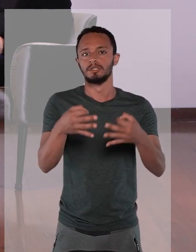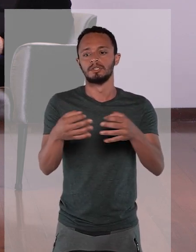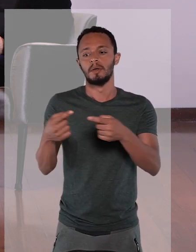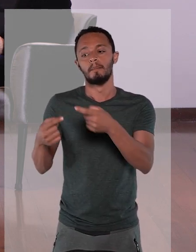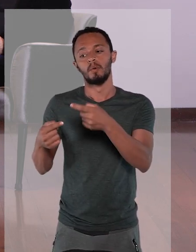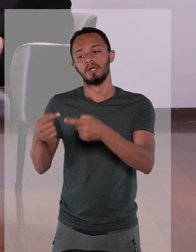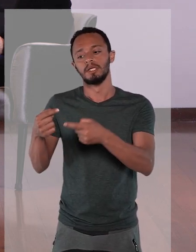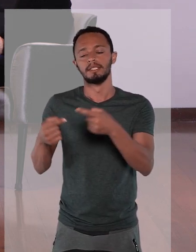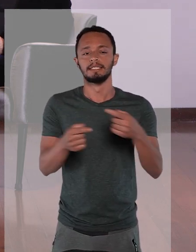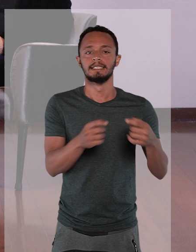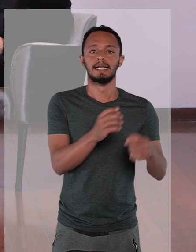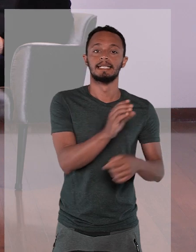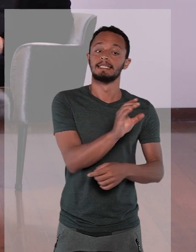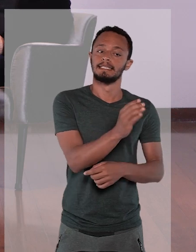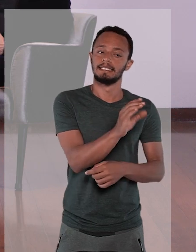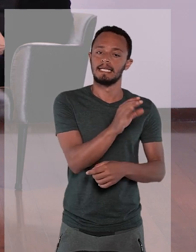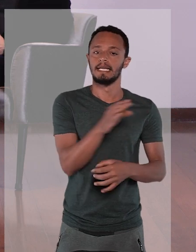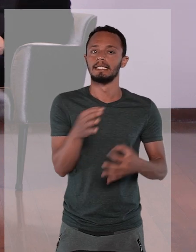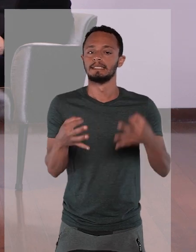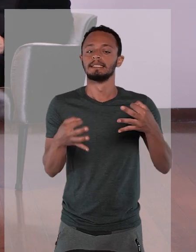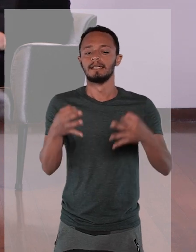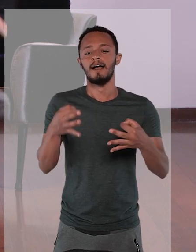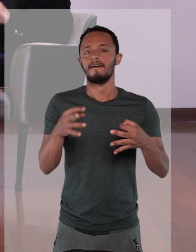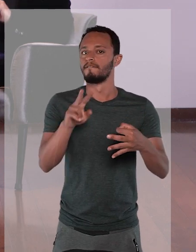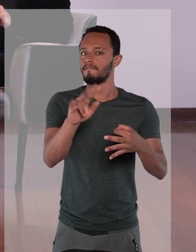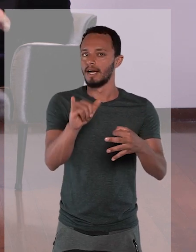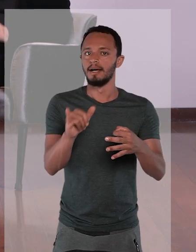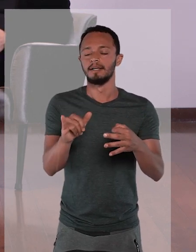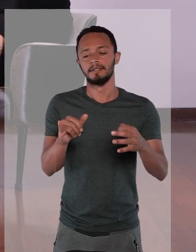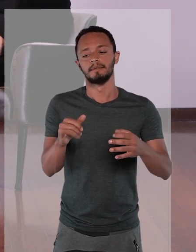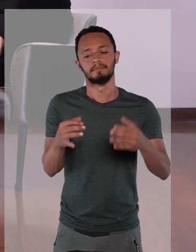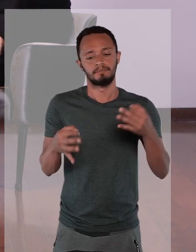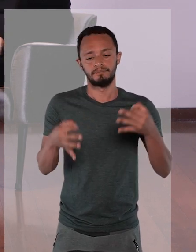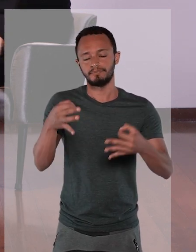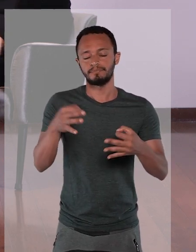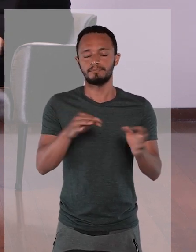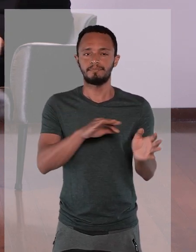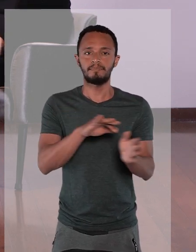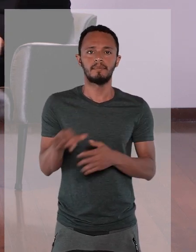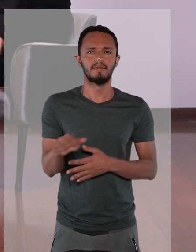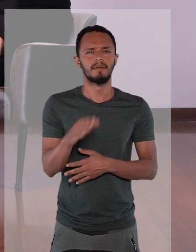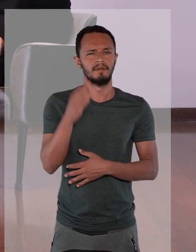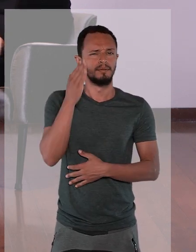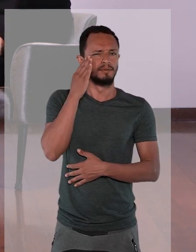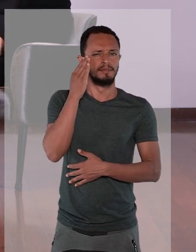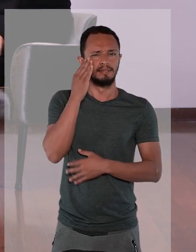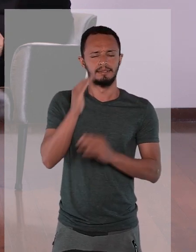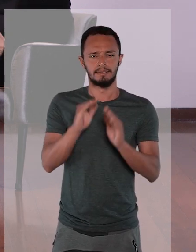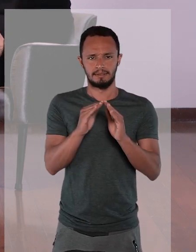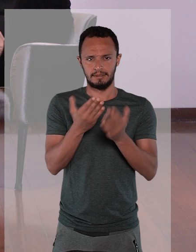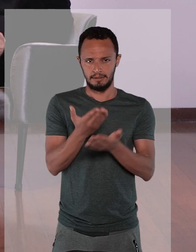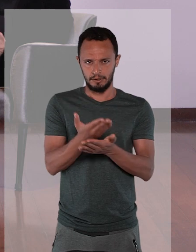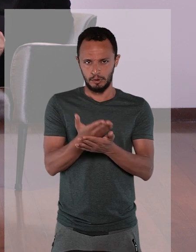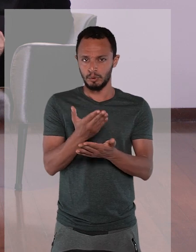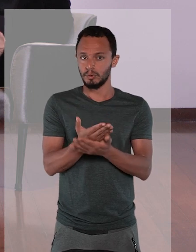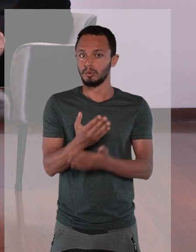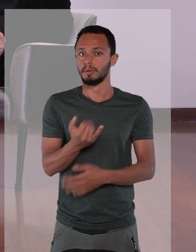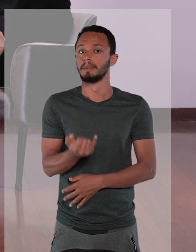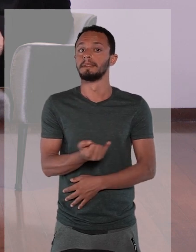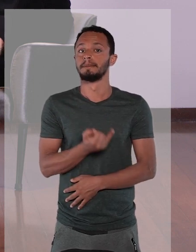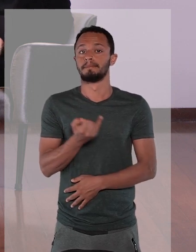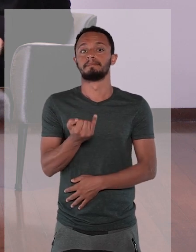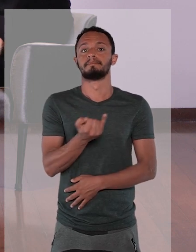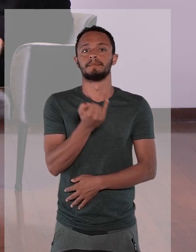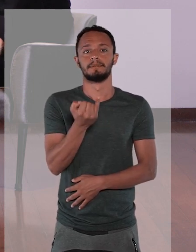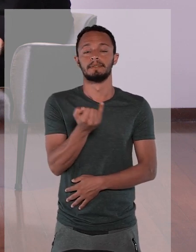chegar. Você vai falar... Essa questão da escola é muito importante, né? Eu tive um debate muito